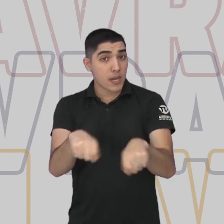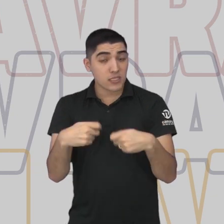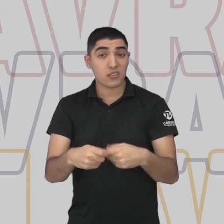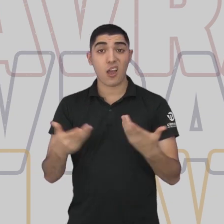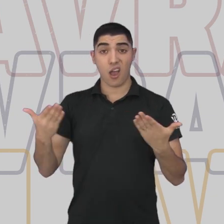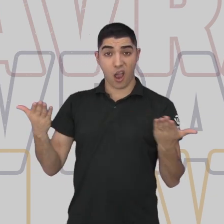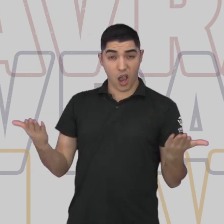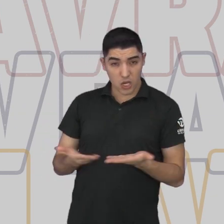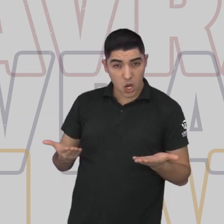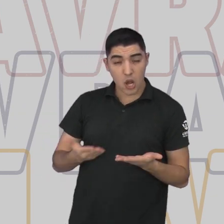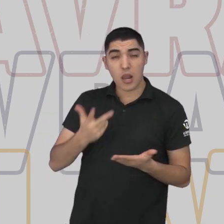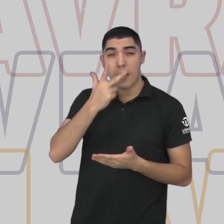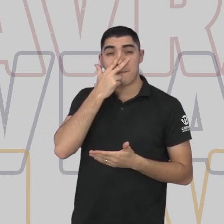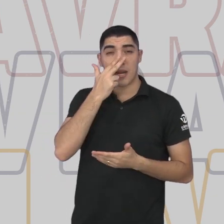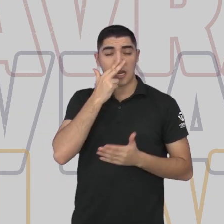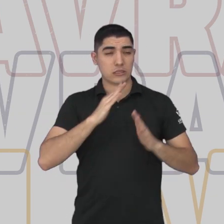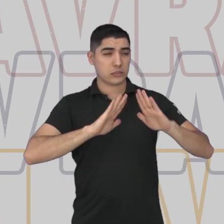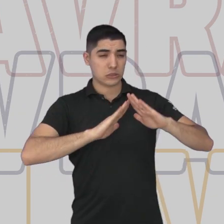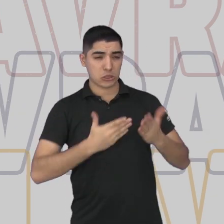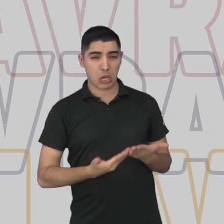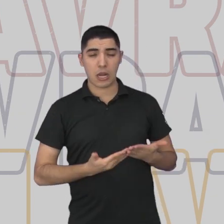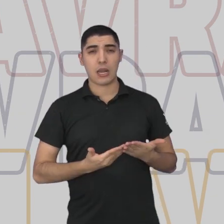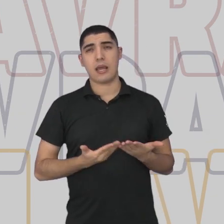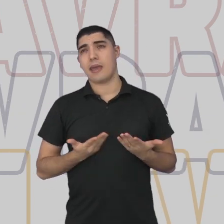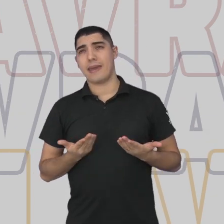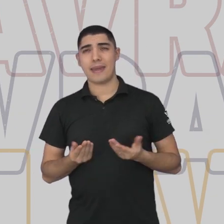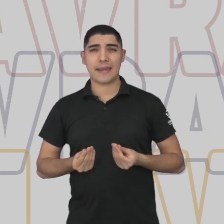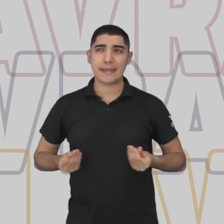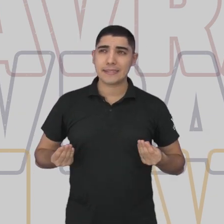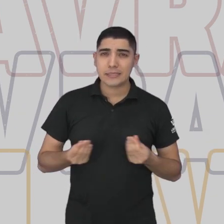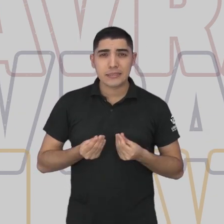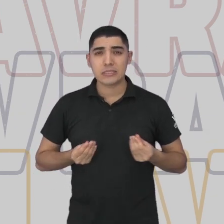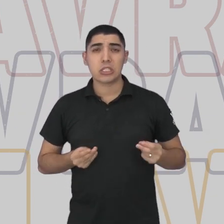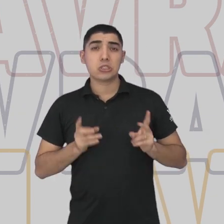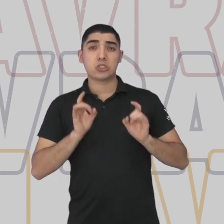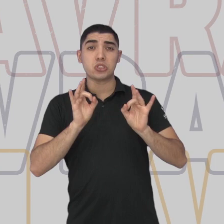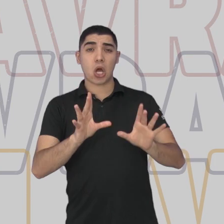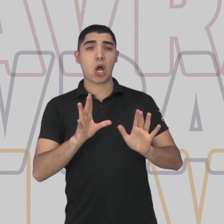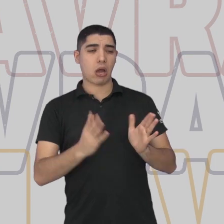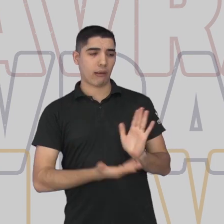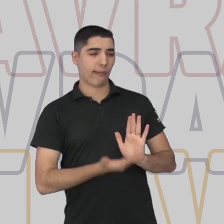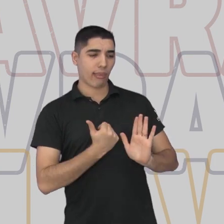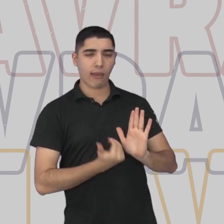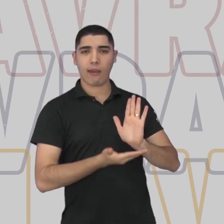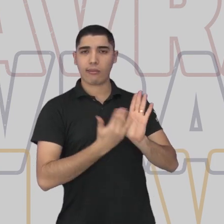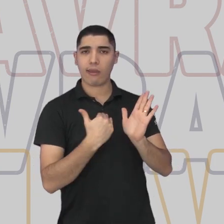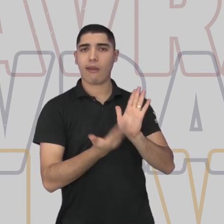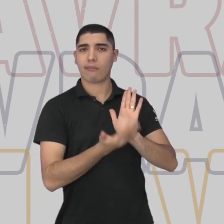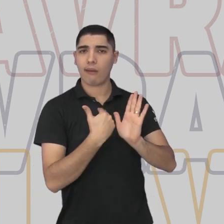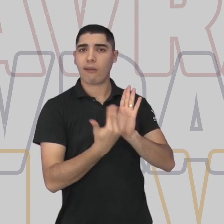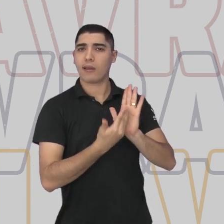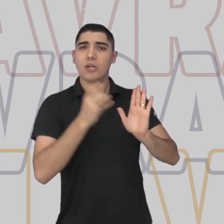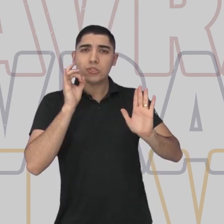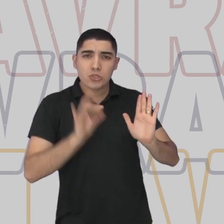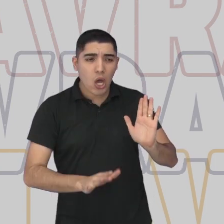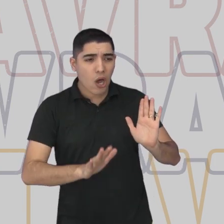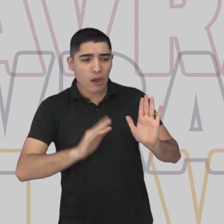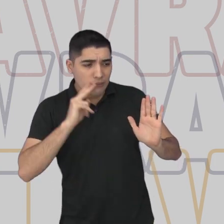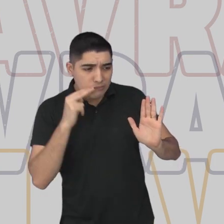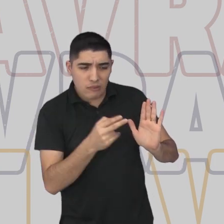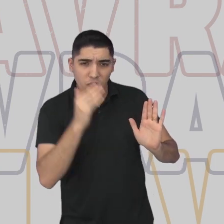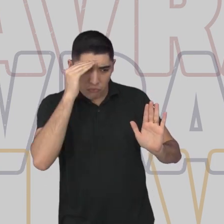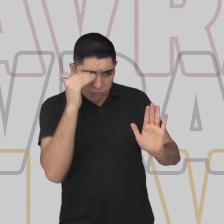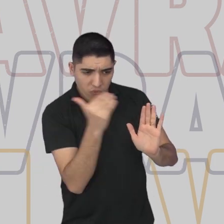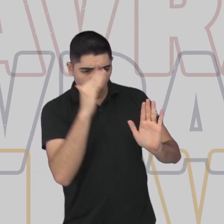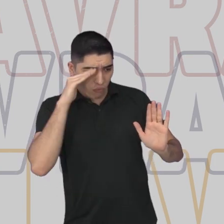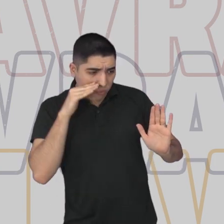é deixado de lado. Às vezes a escola fica muito, não vamos dizer que fica só na apostila, né? E às vezes a criança, eu vejo